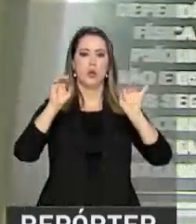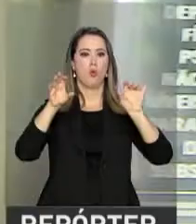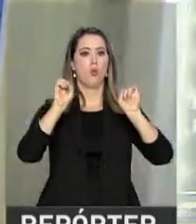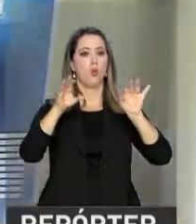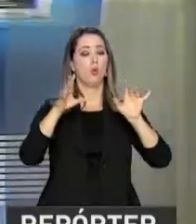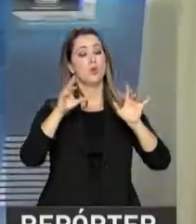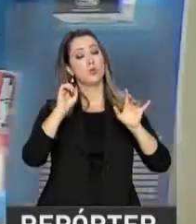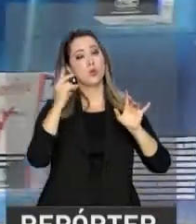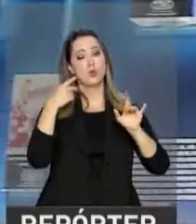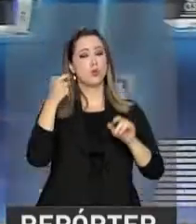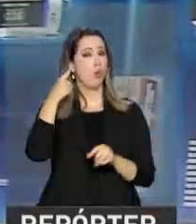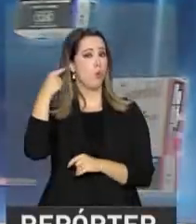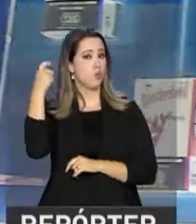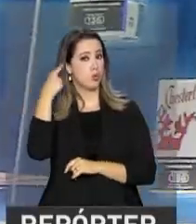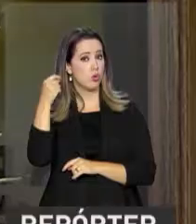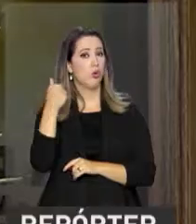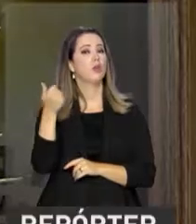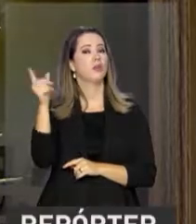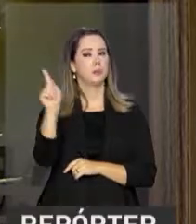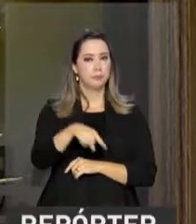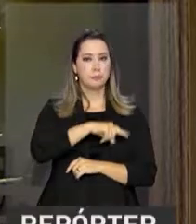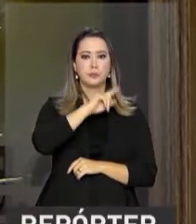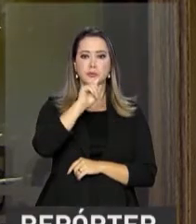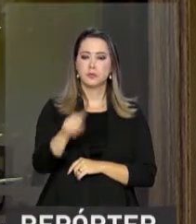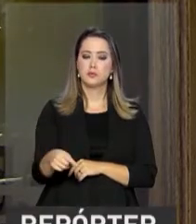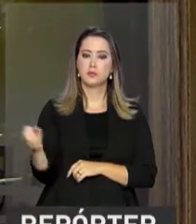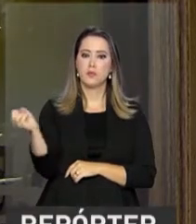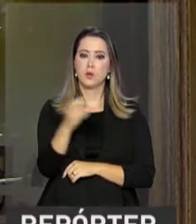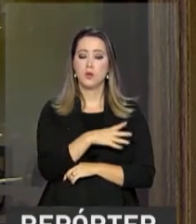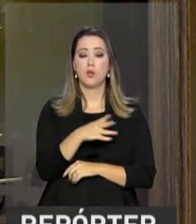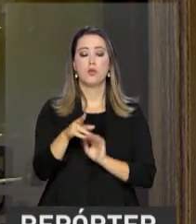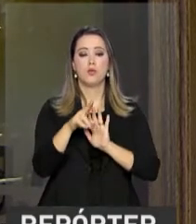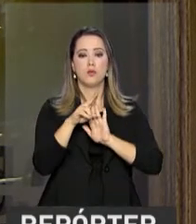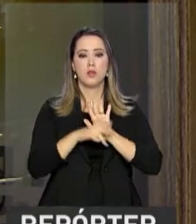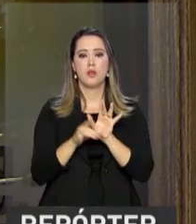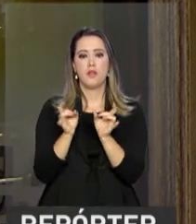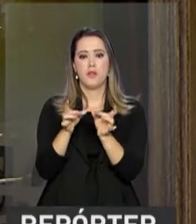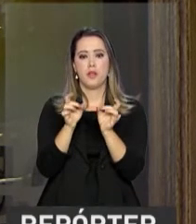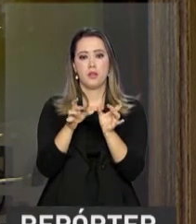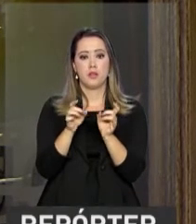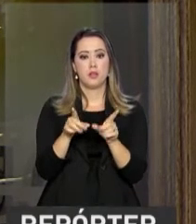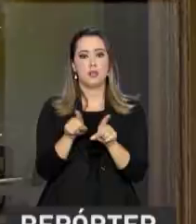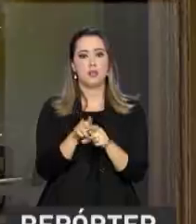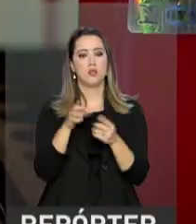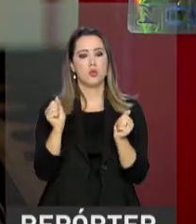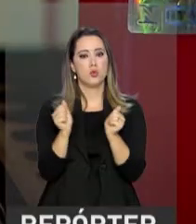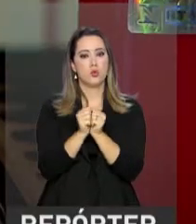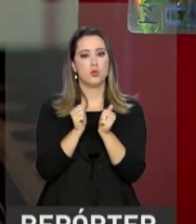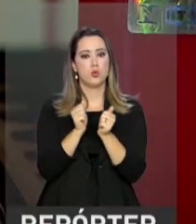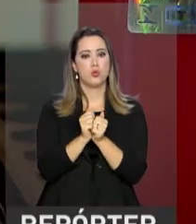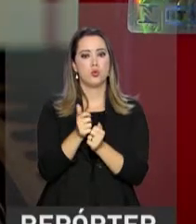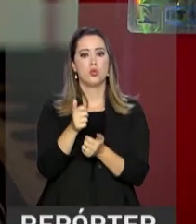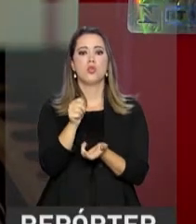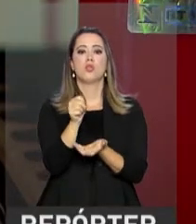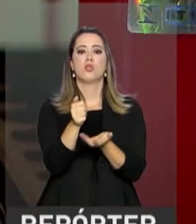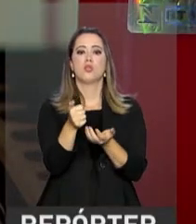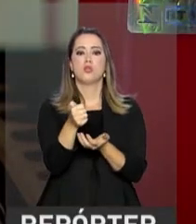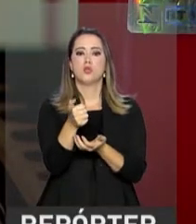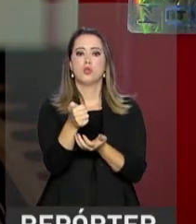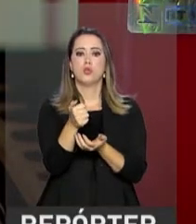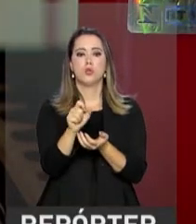conson também estão proibidos a nova regra afeta ainda venda de cigarros condicionada à compra de